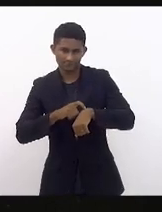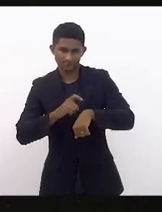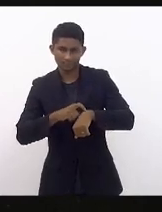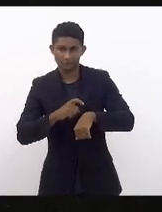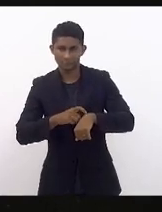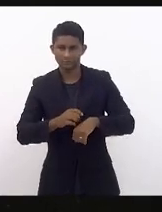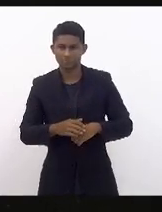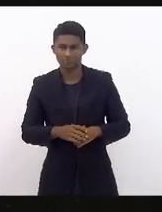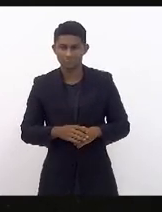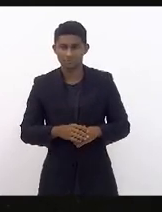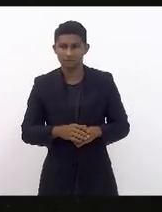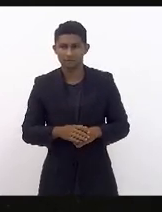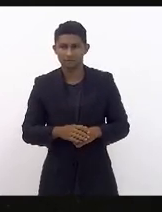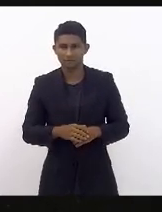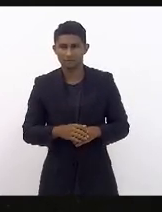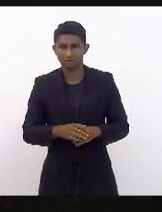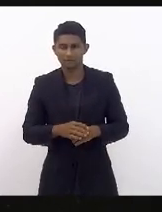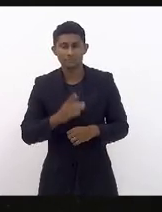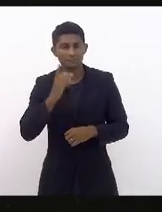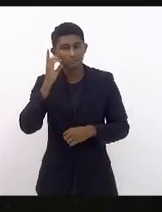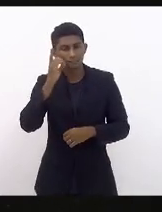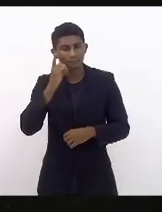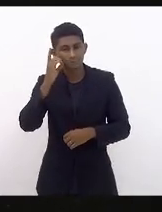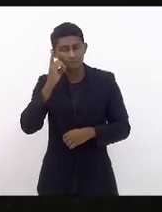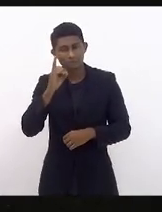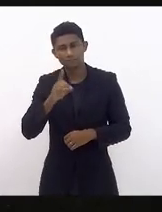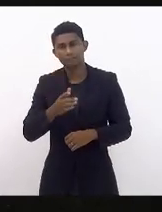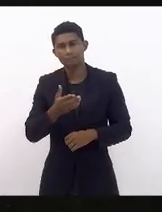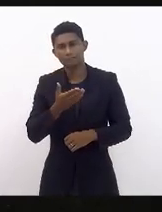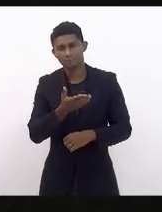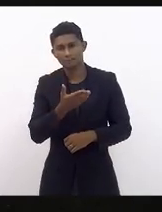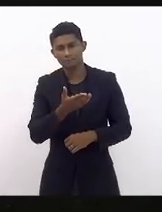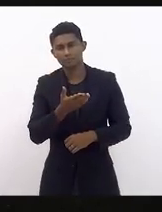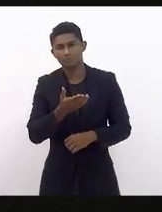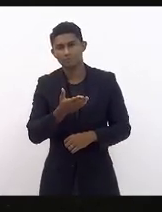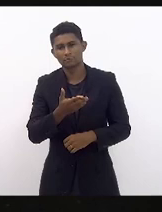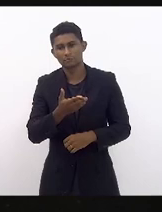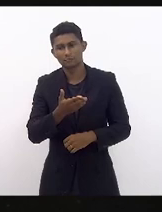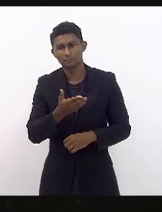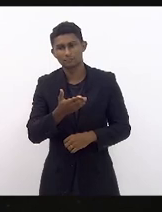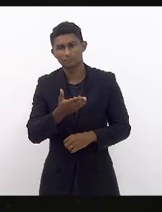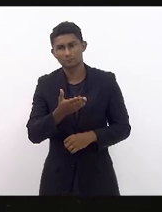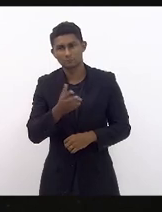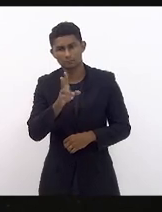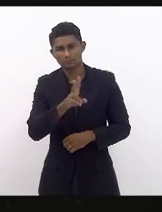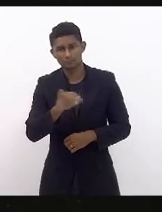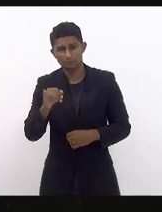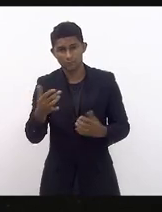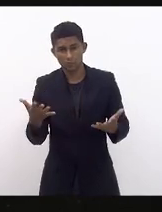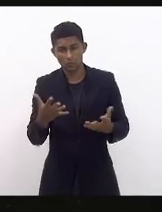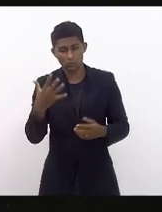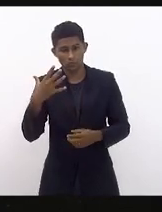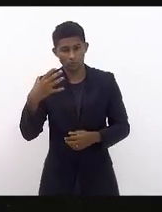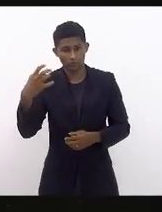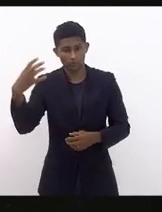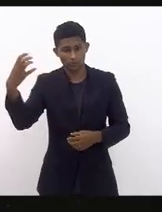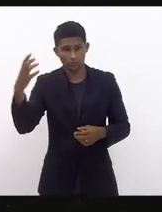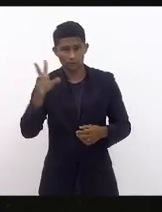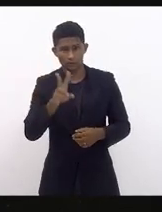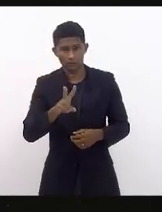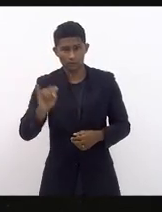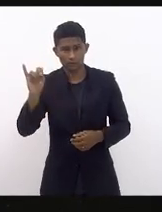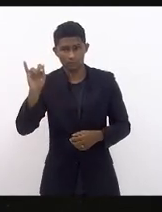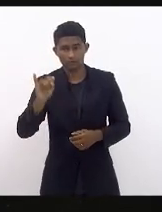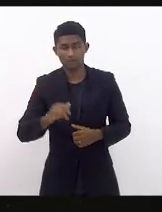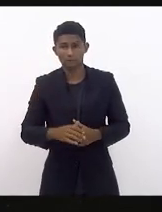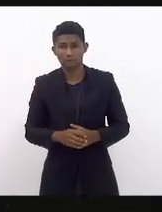a excelentíssima deputada estadual, me parece que ainda vai viajar hoje, que ela me falou,